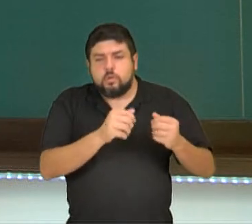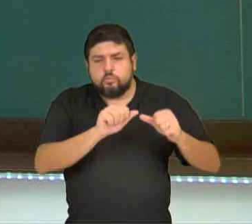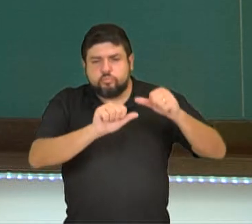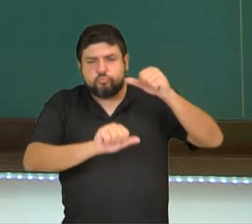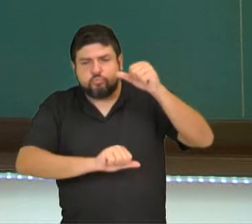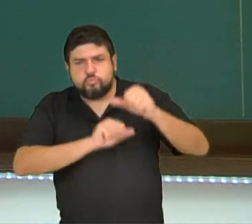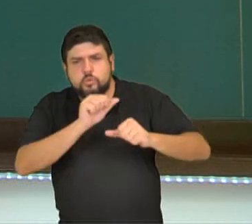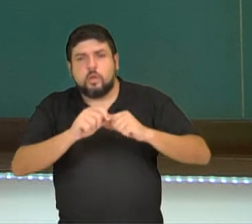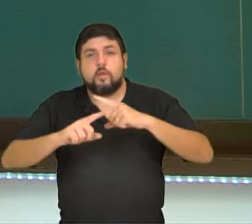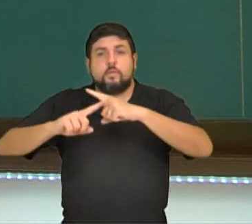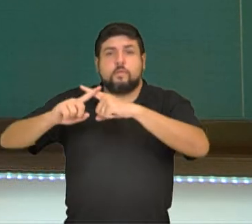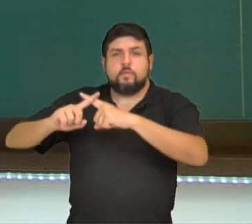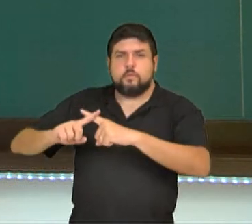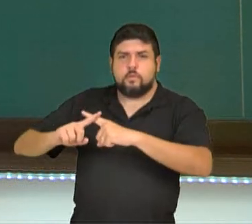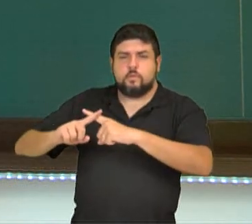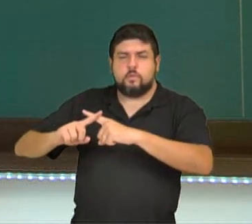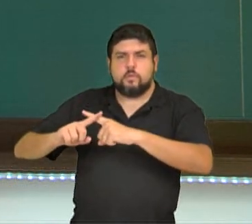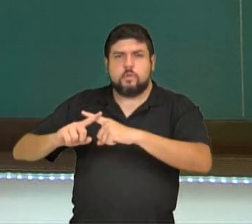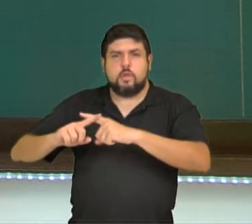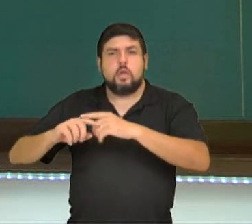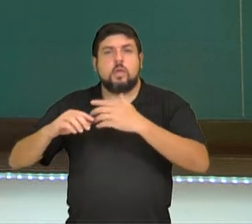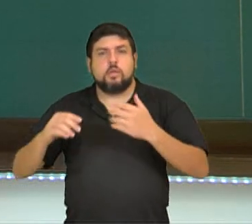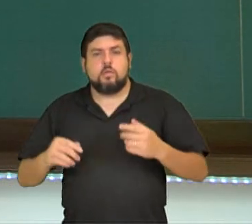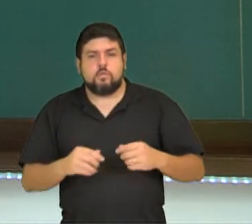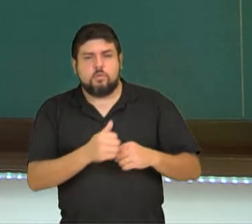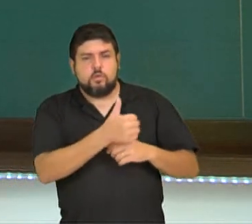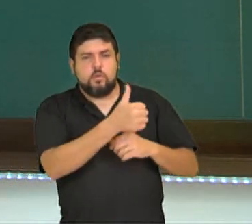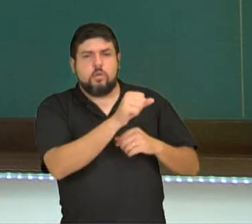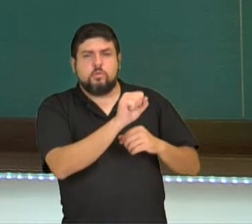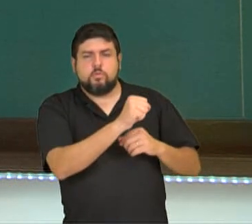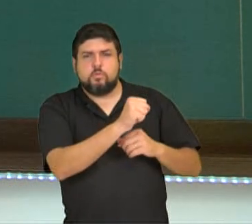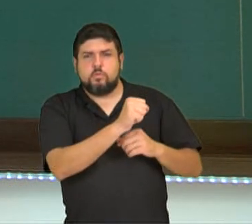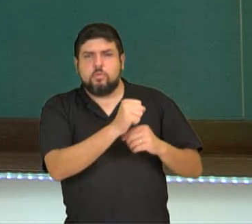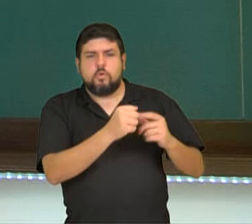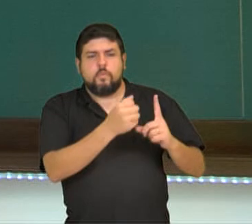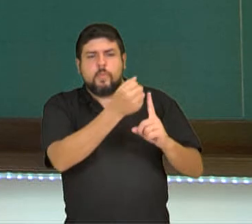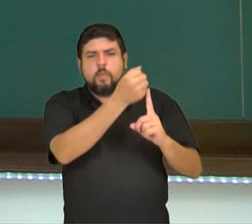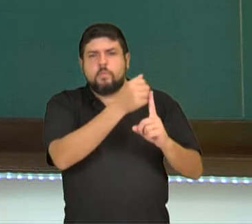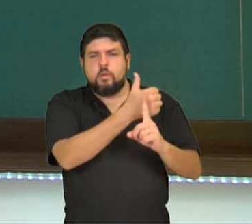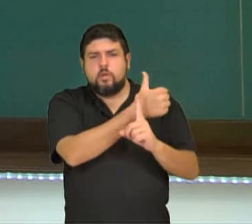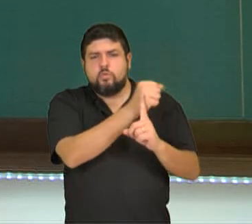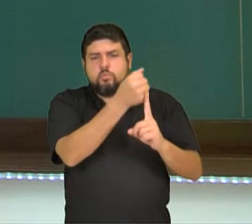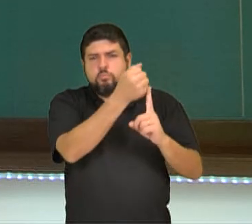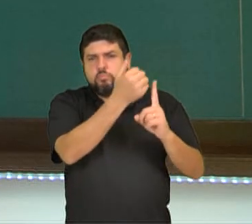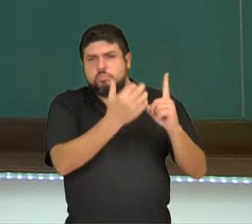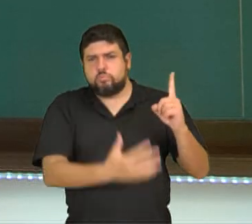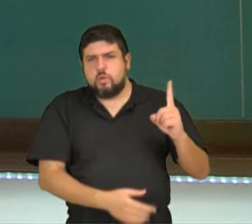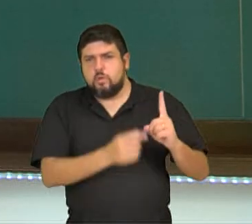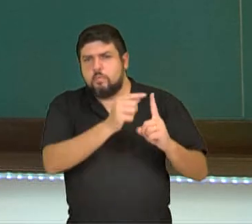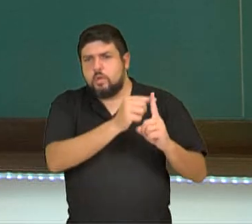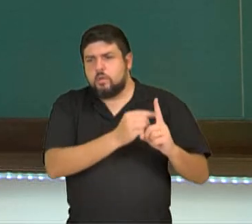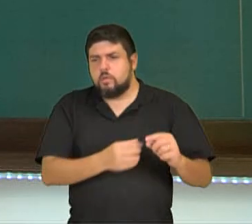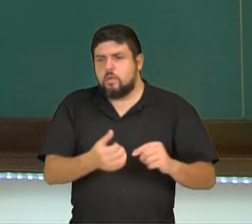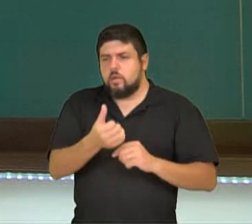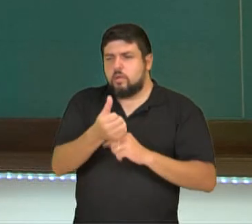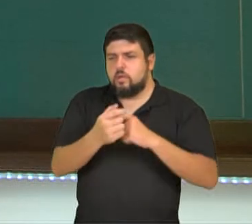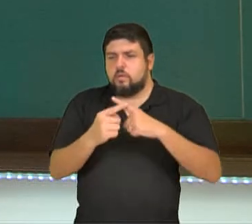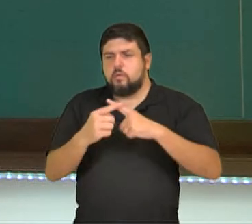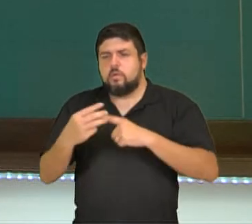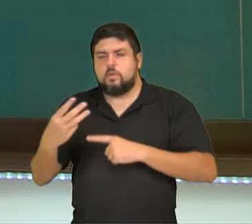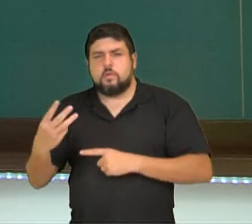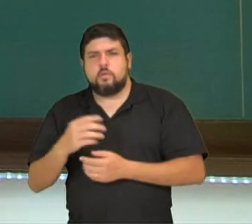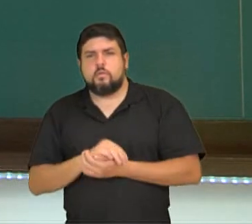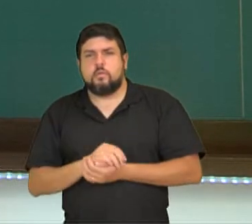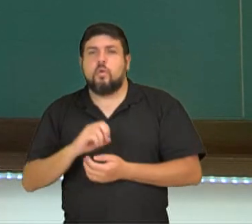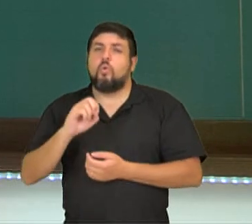vezes. Então, eu vou transformar, vou fatorar o 18. O 18 pode ser 6 vezes 3. Poderia ser